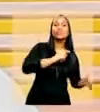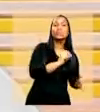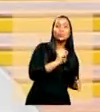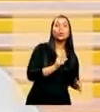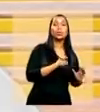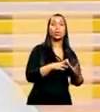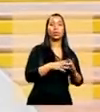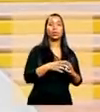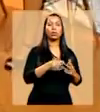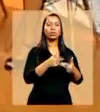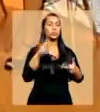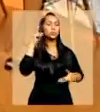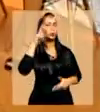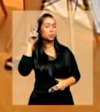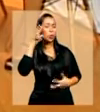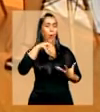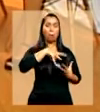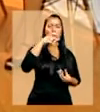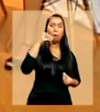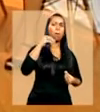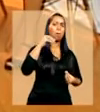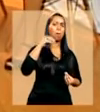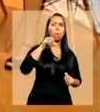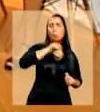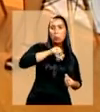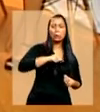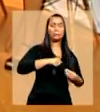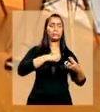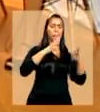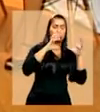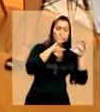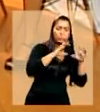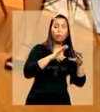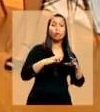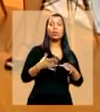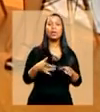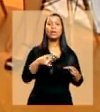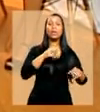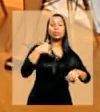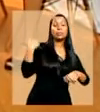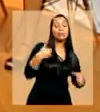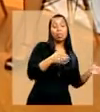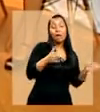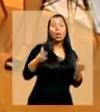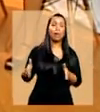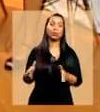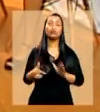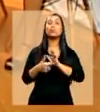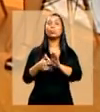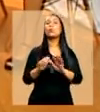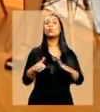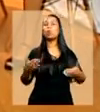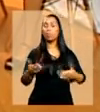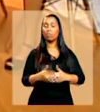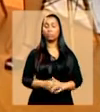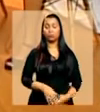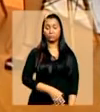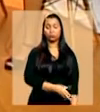elas gostam? História de bruxa, que assusta? O que cada faixa de idade é mais